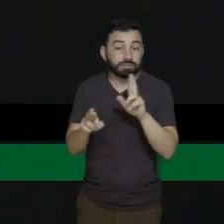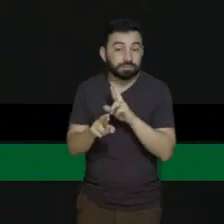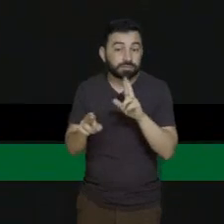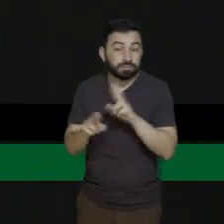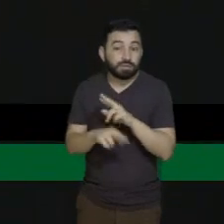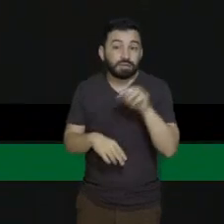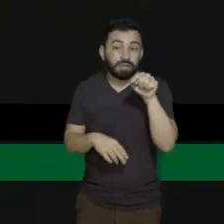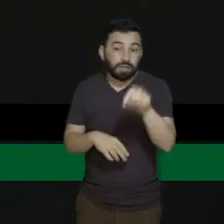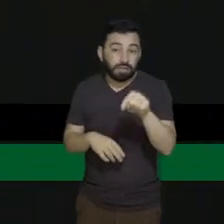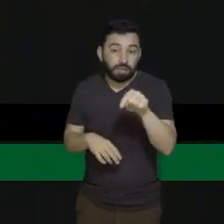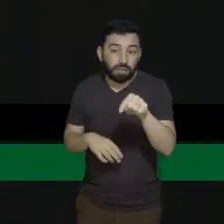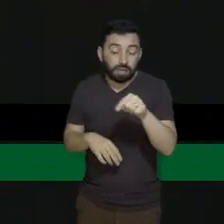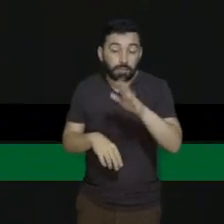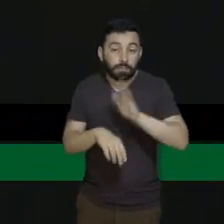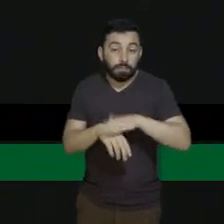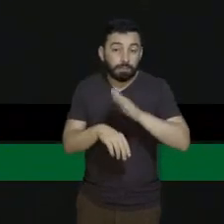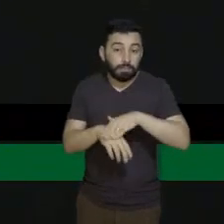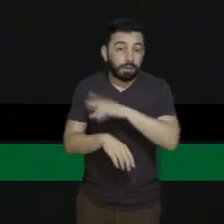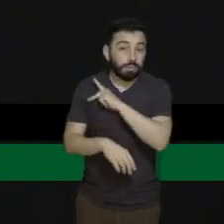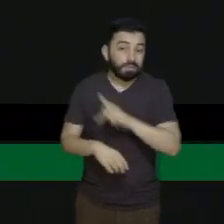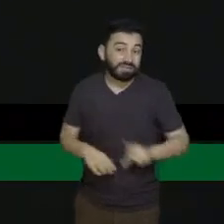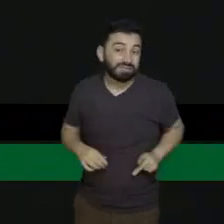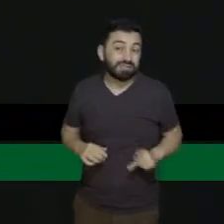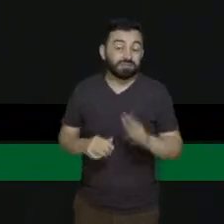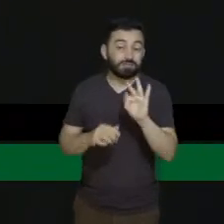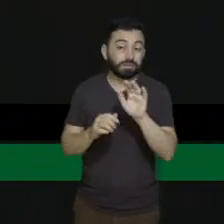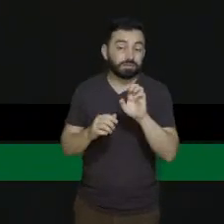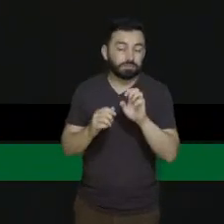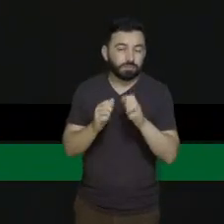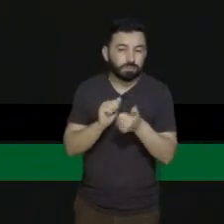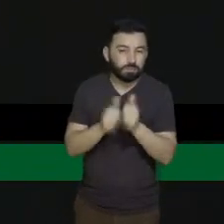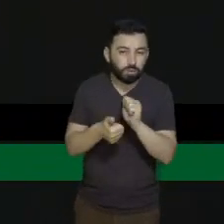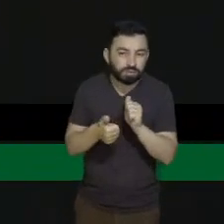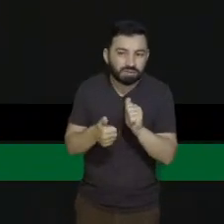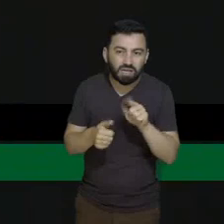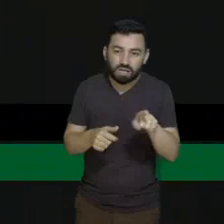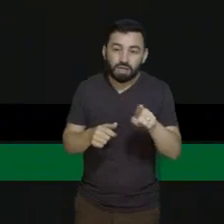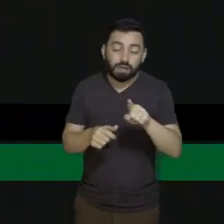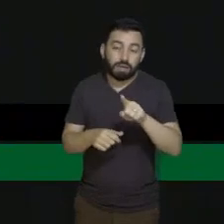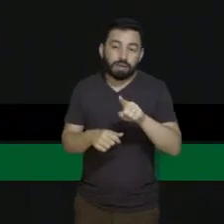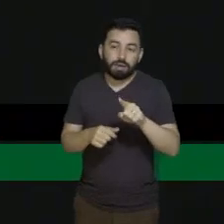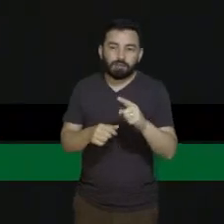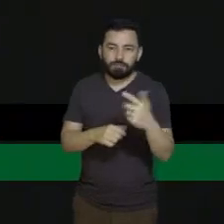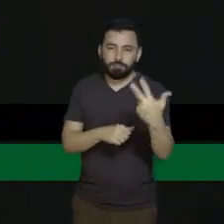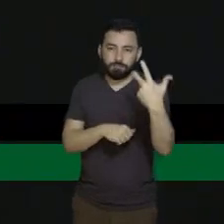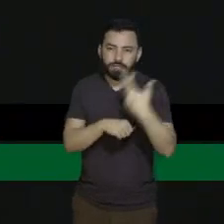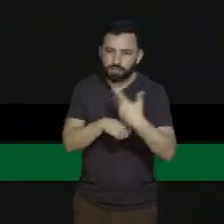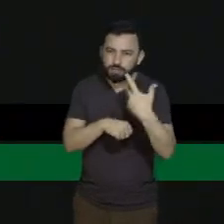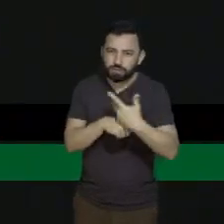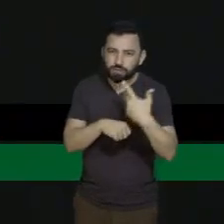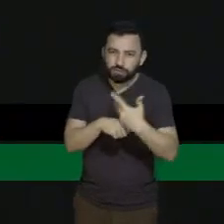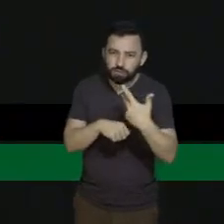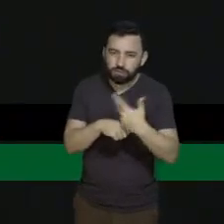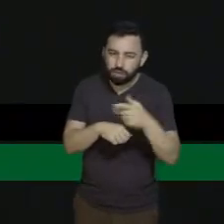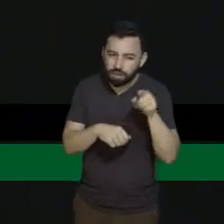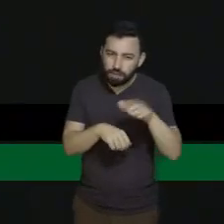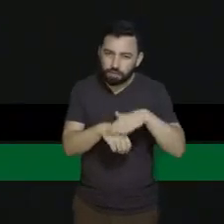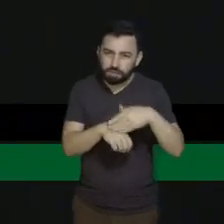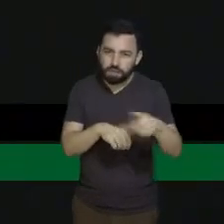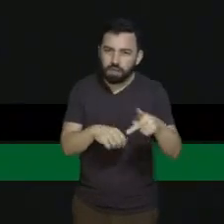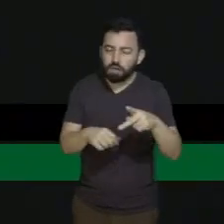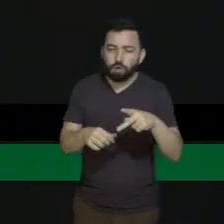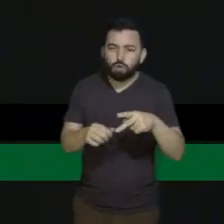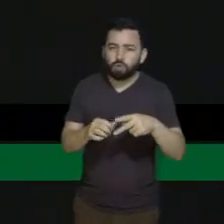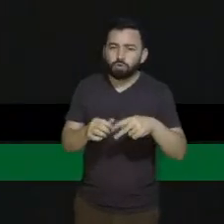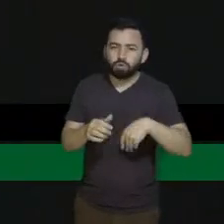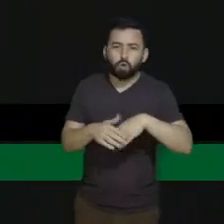a um ato do presidente da Fesporte, que havia gravado um vídeo dizendo que os jogos não mais seriam no